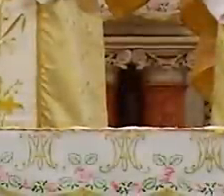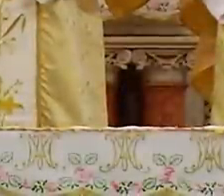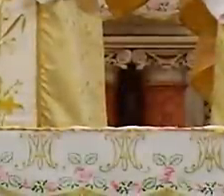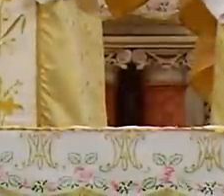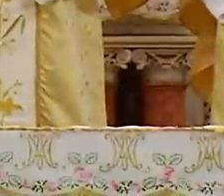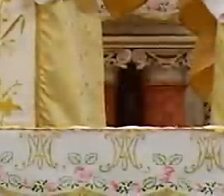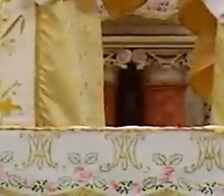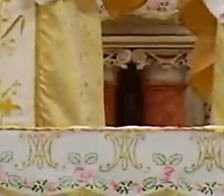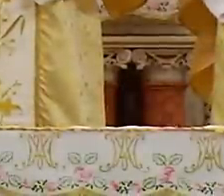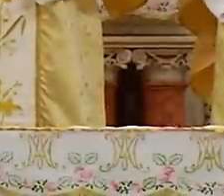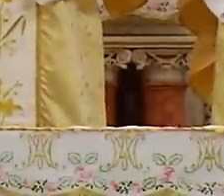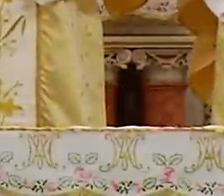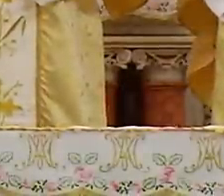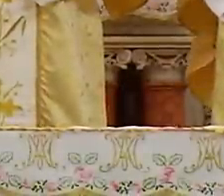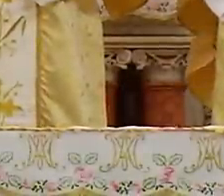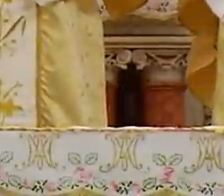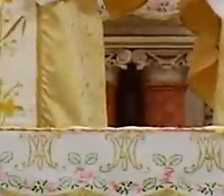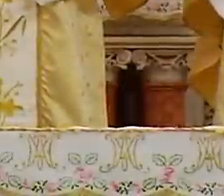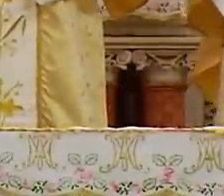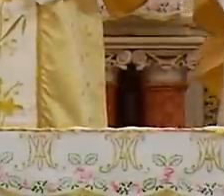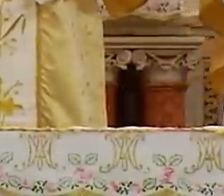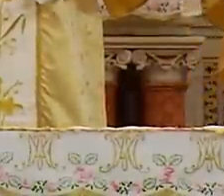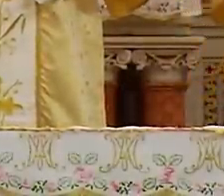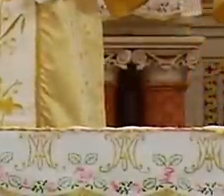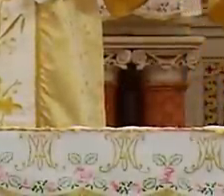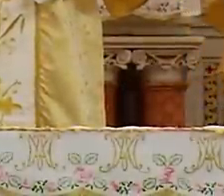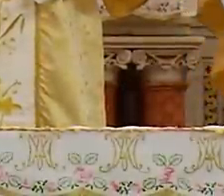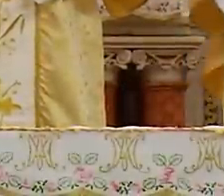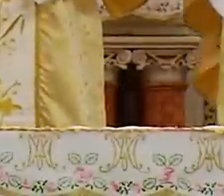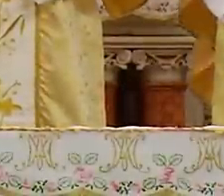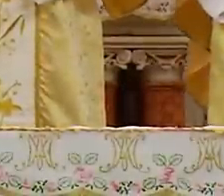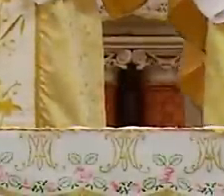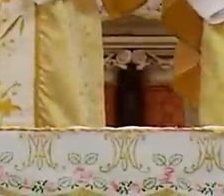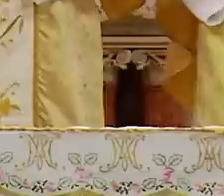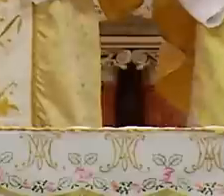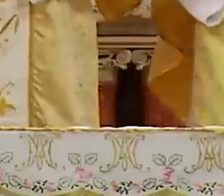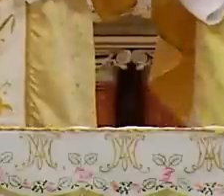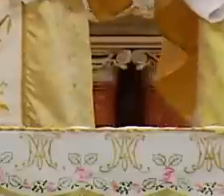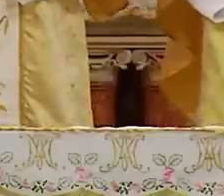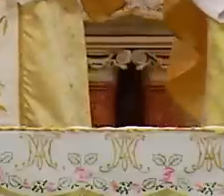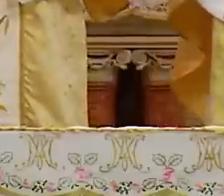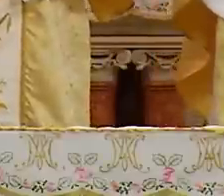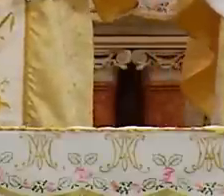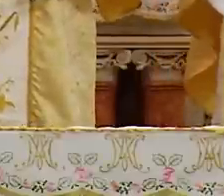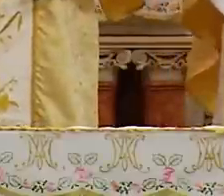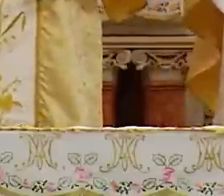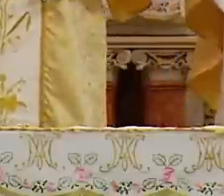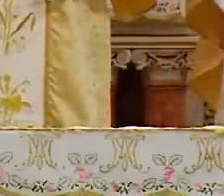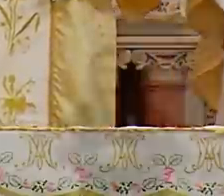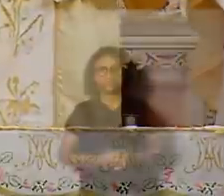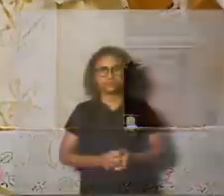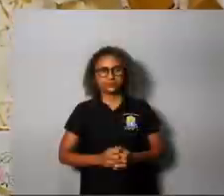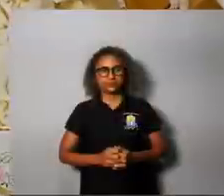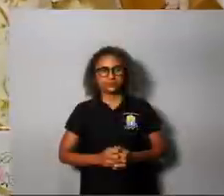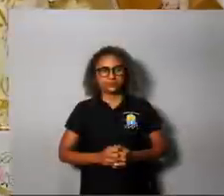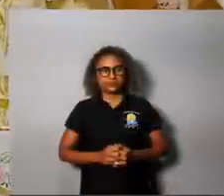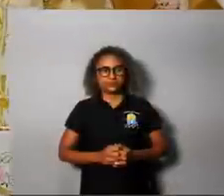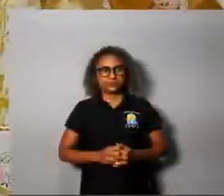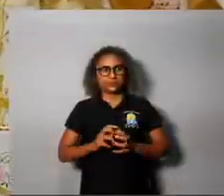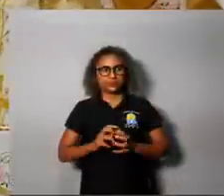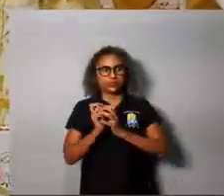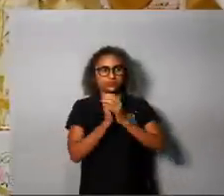a Deus Todo-Poderoso com nossas humildes preces, pois em sua bondade